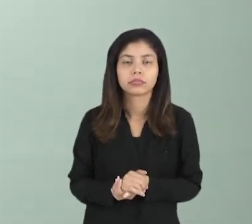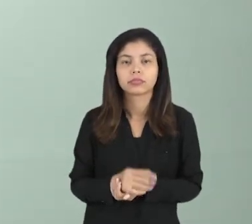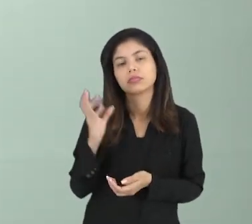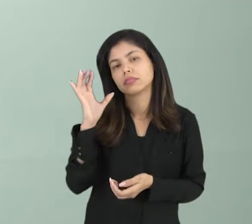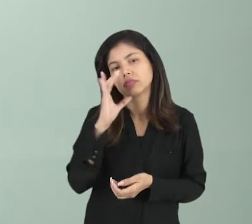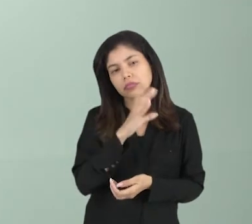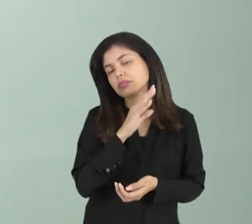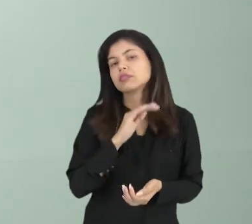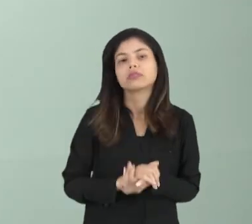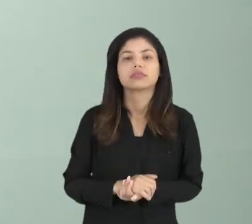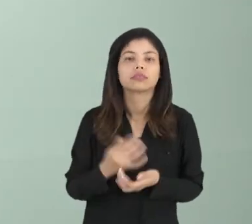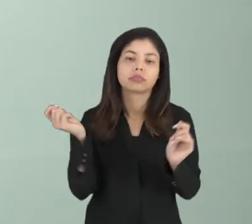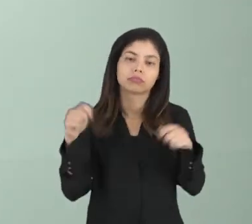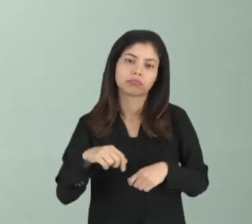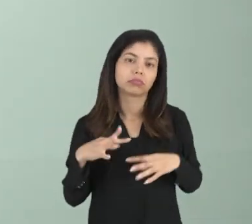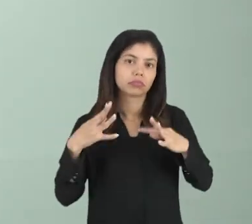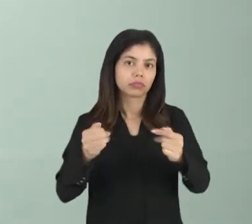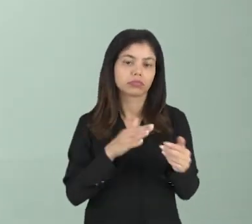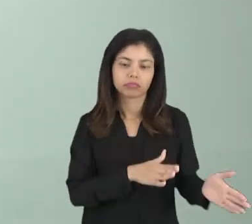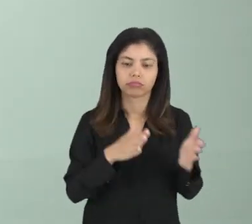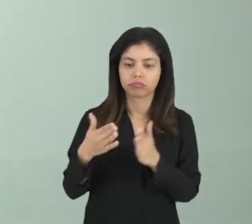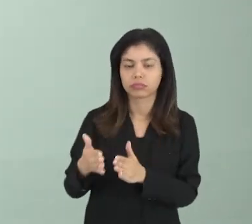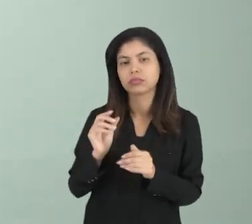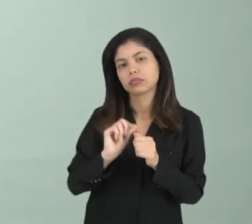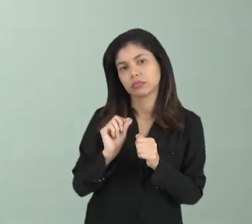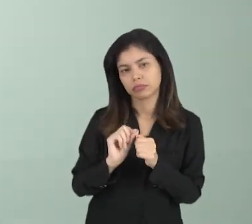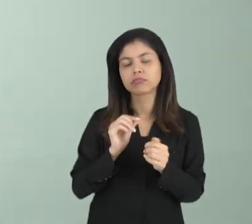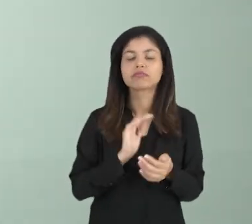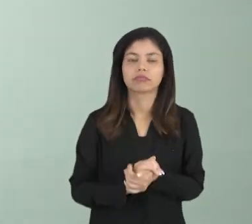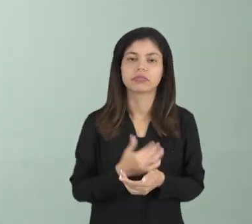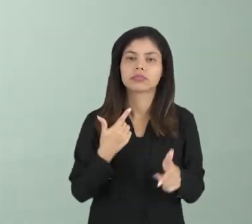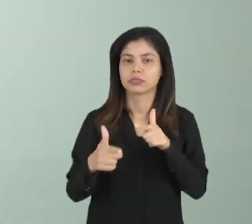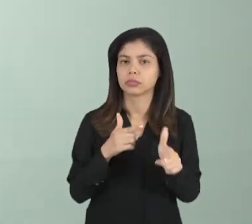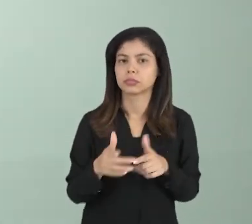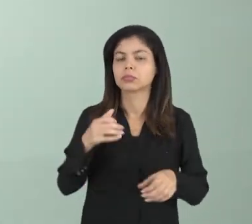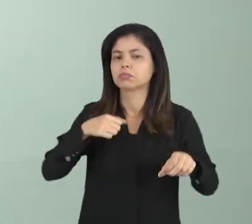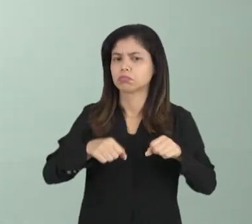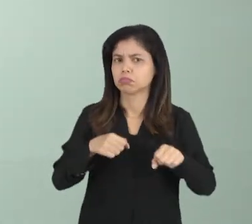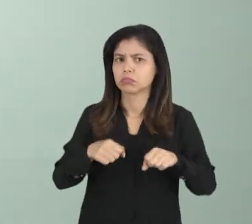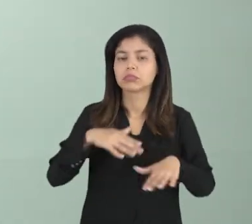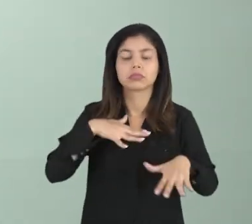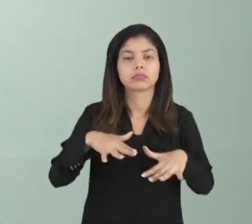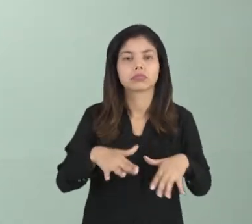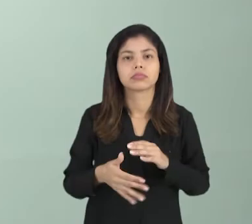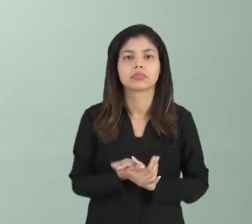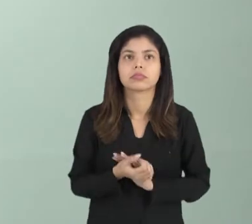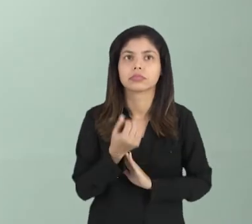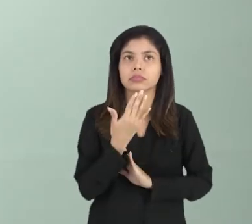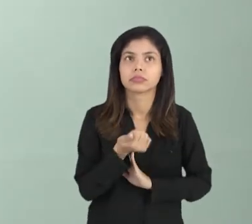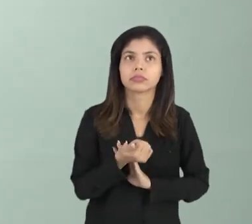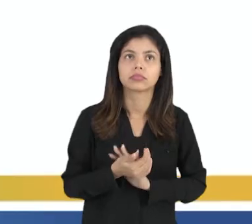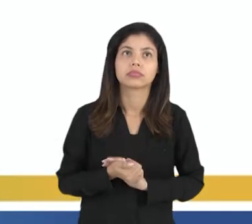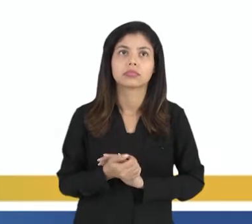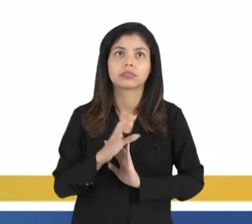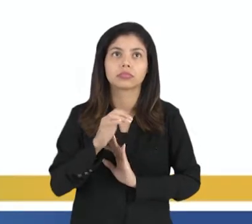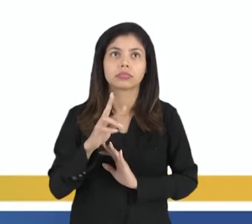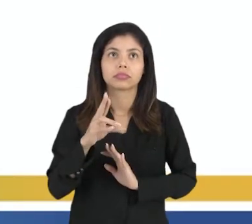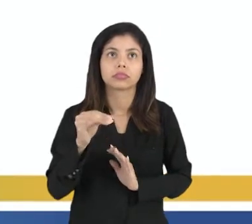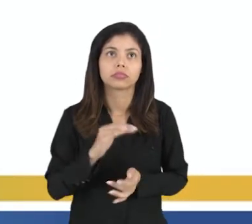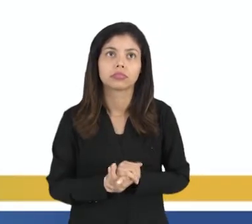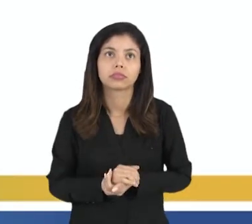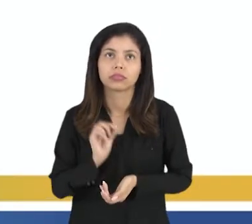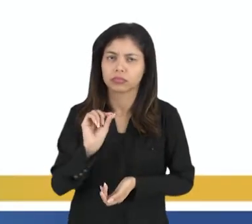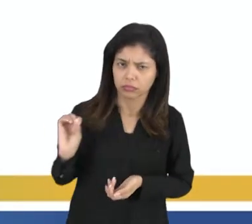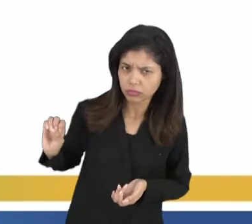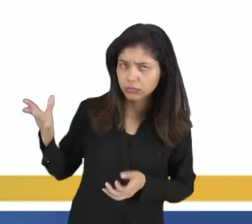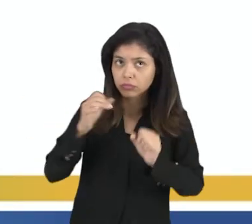quente. Não foi possível usar essa parte desperdiçada para realizar trabalho mecânico. Tudo bem? Entropia.